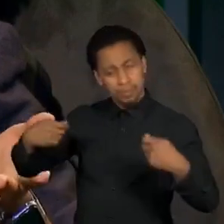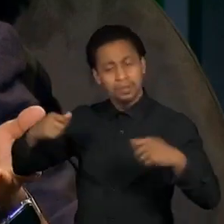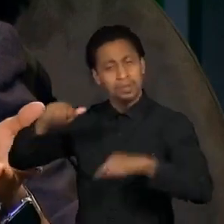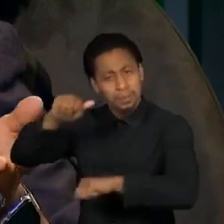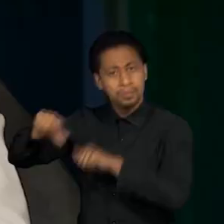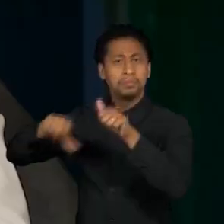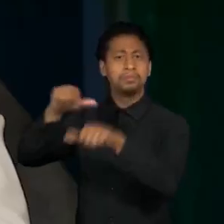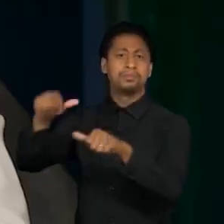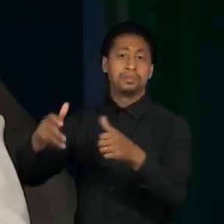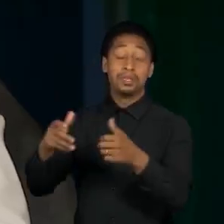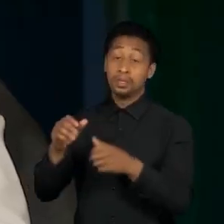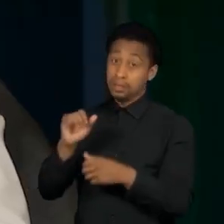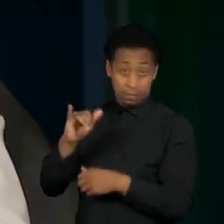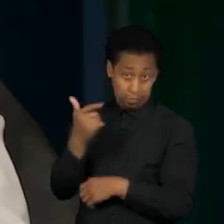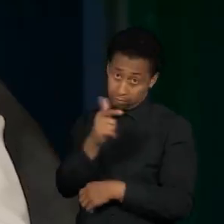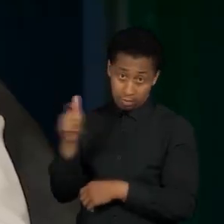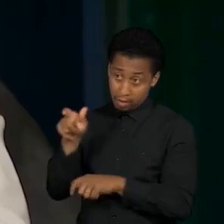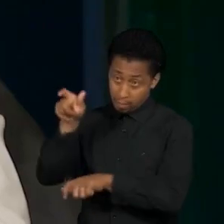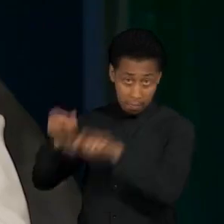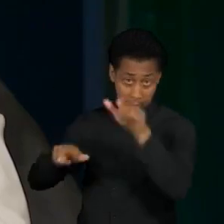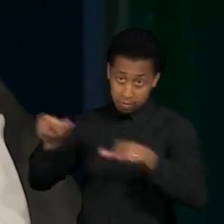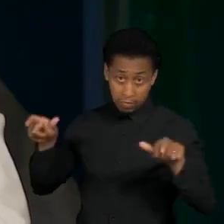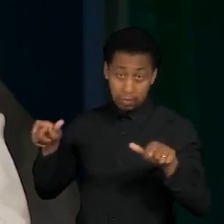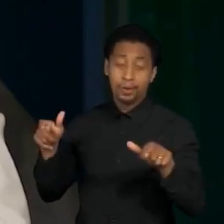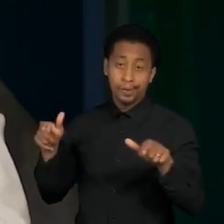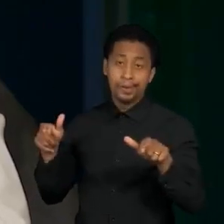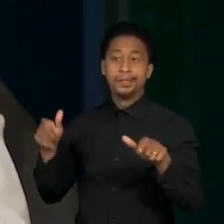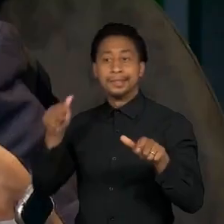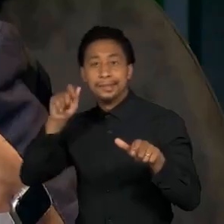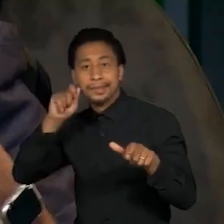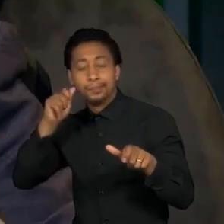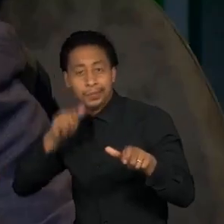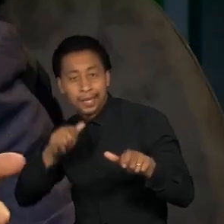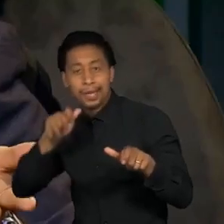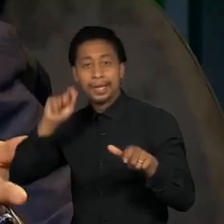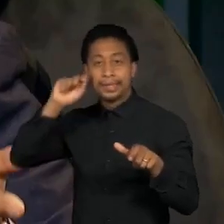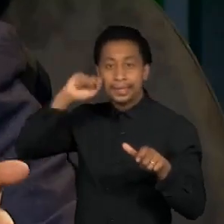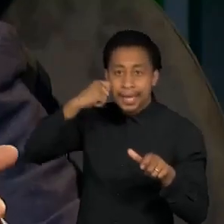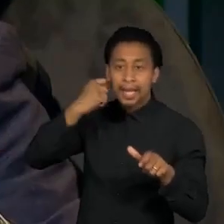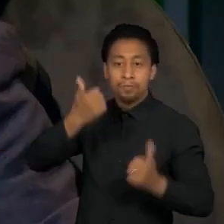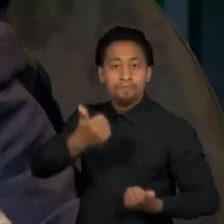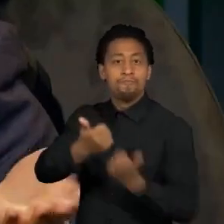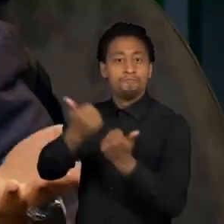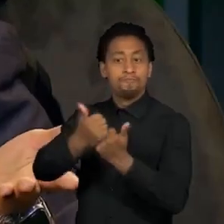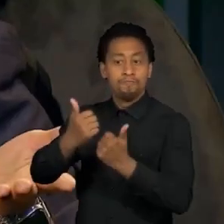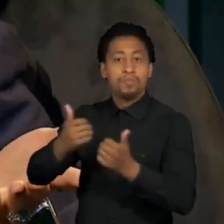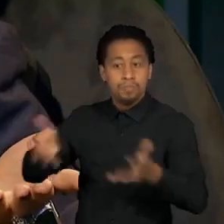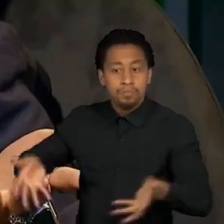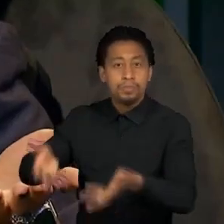assim de fato tomando decisões dentro da empresa que vá fomentar que vai dar suporte para a cultura Negra como que a gente vai ter uma mudança